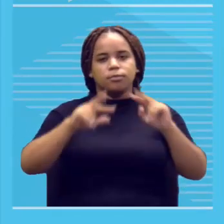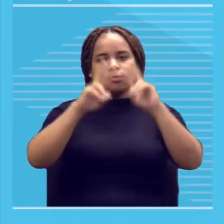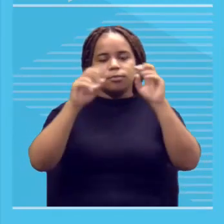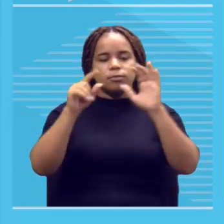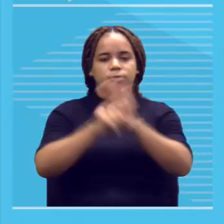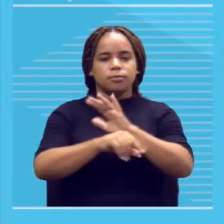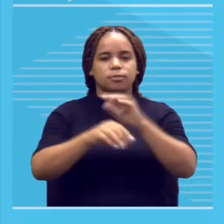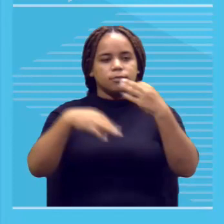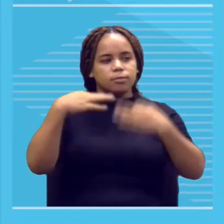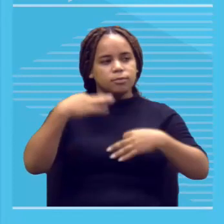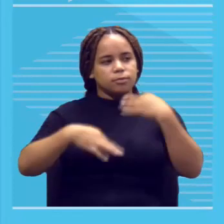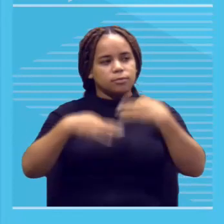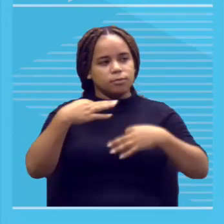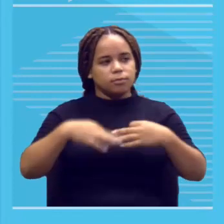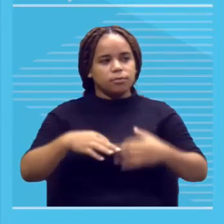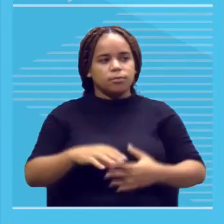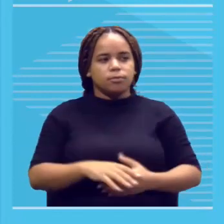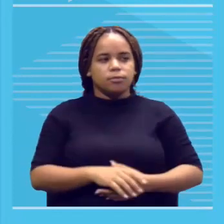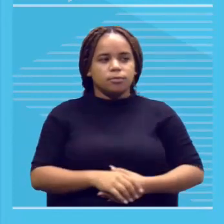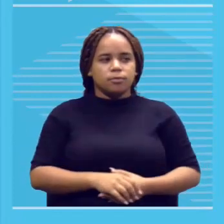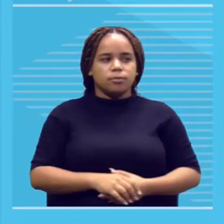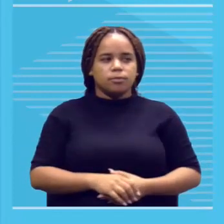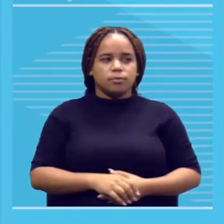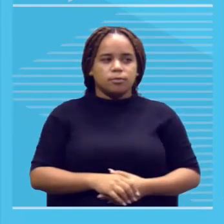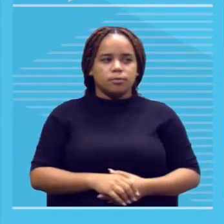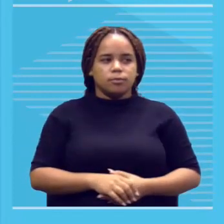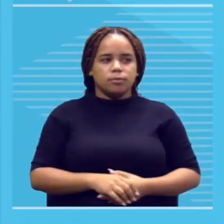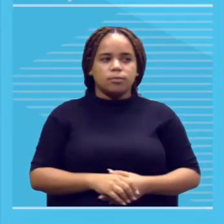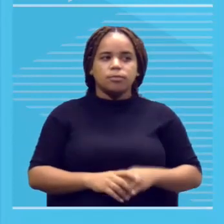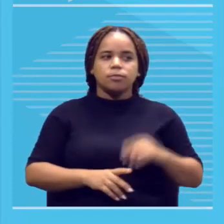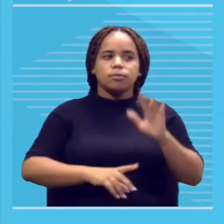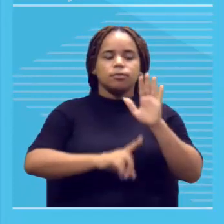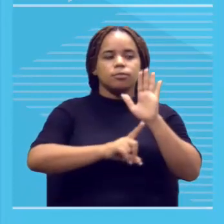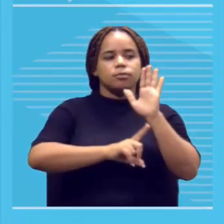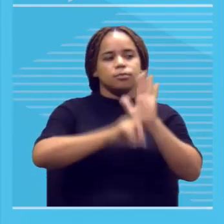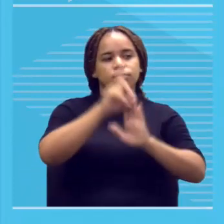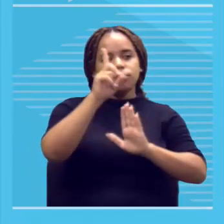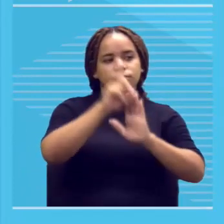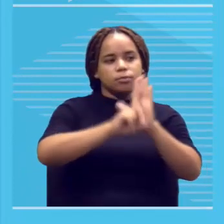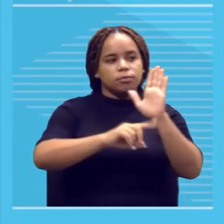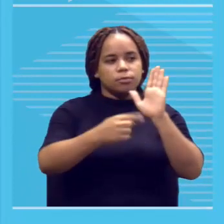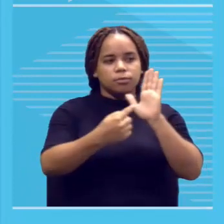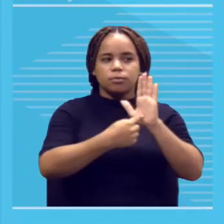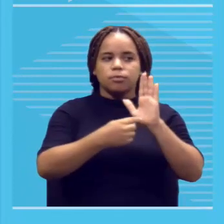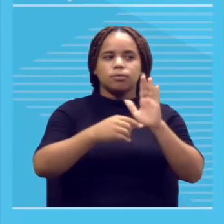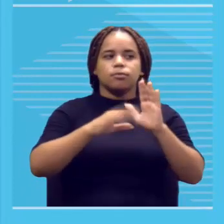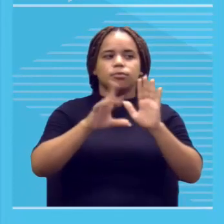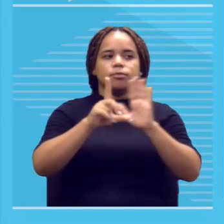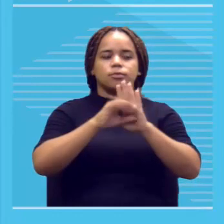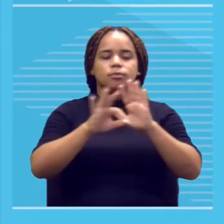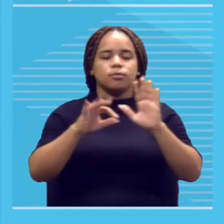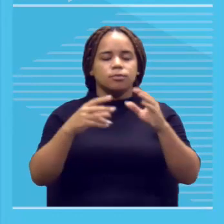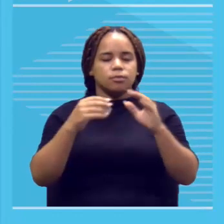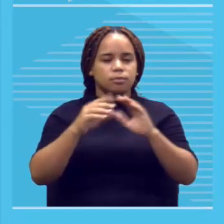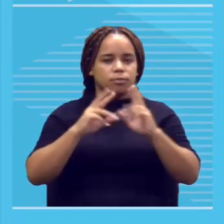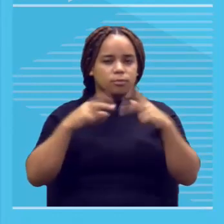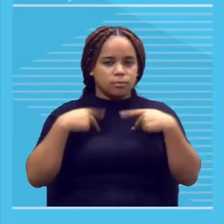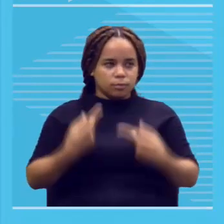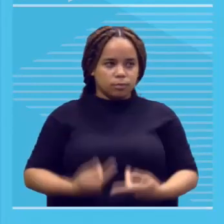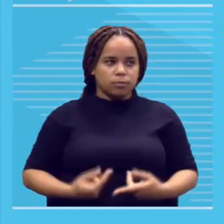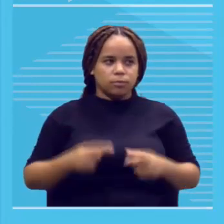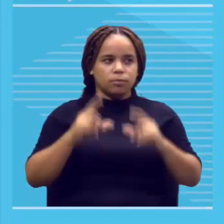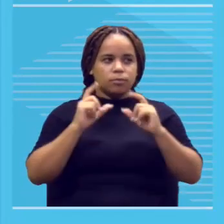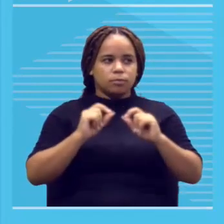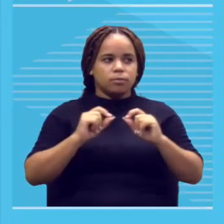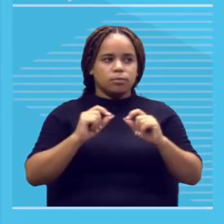olha só que interessante o direito que a lei humana consagra posto de